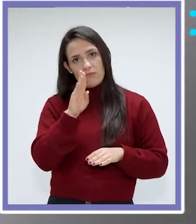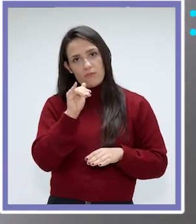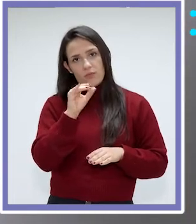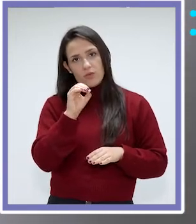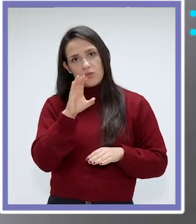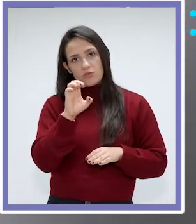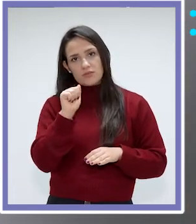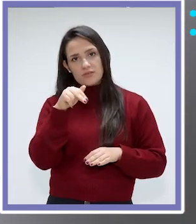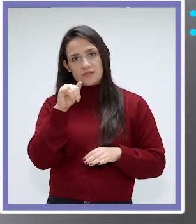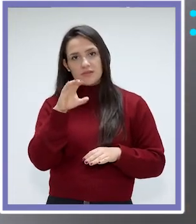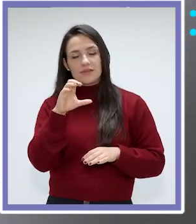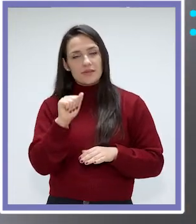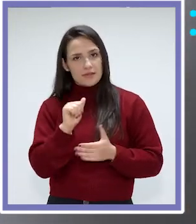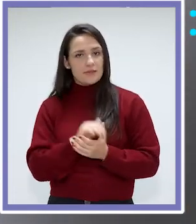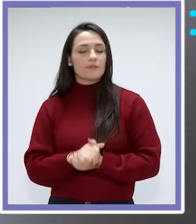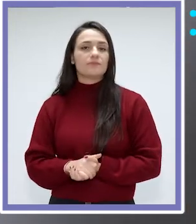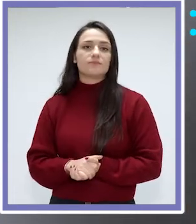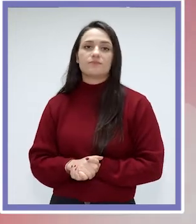essa